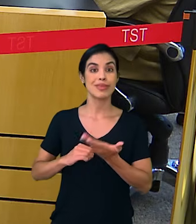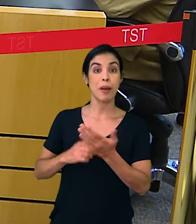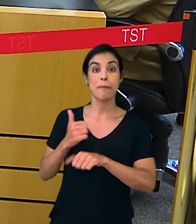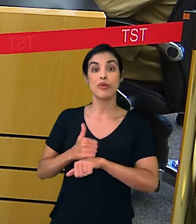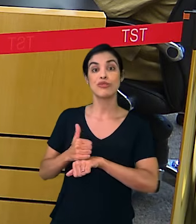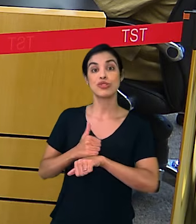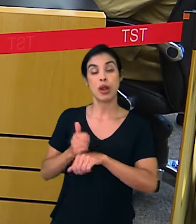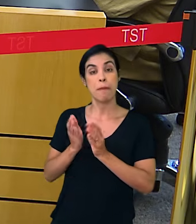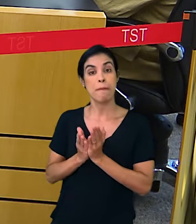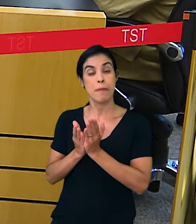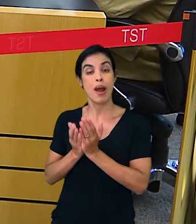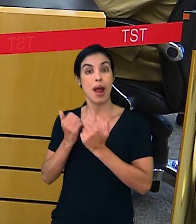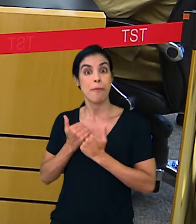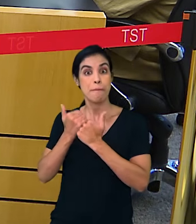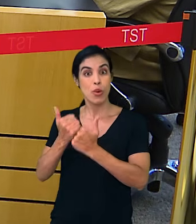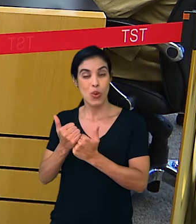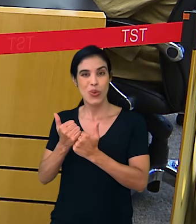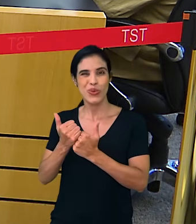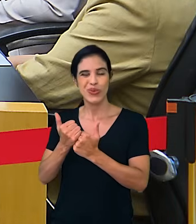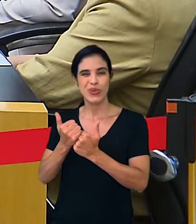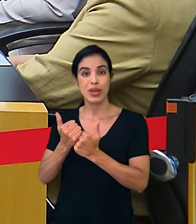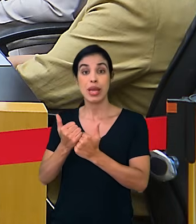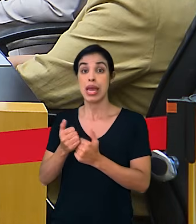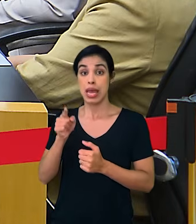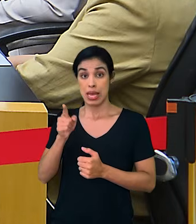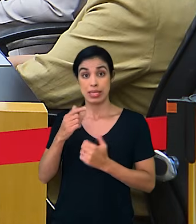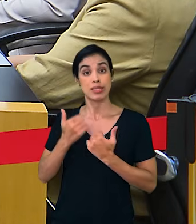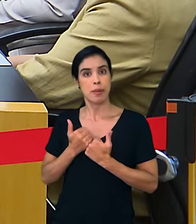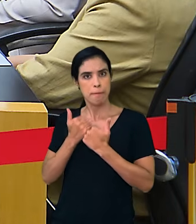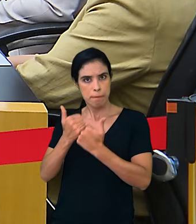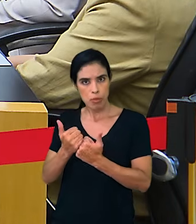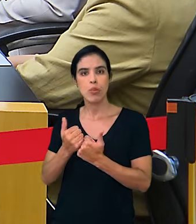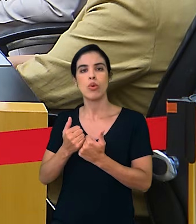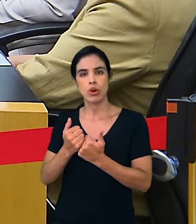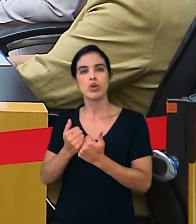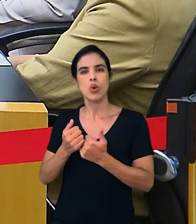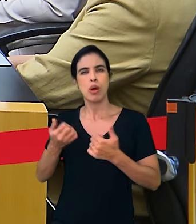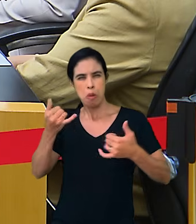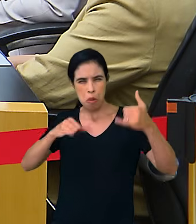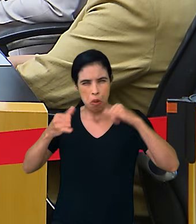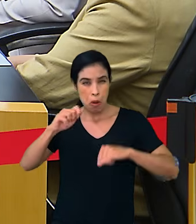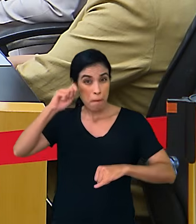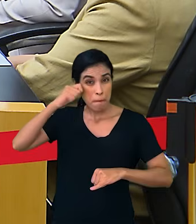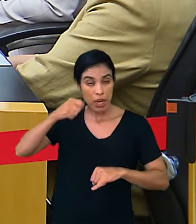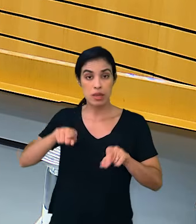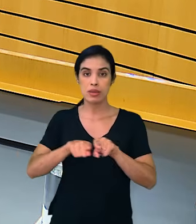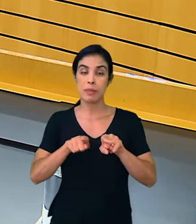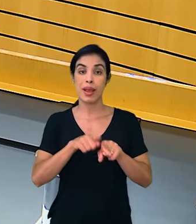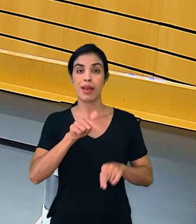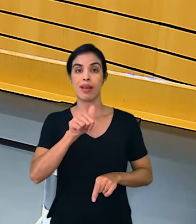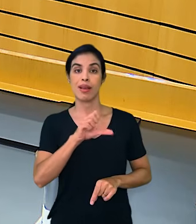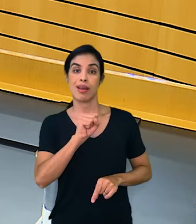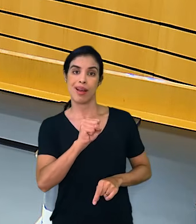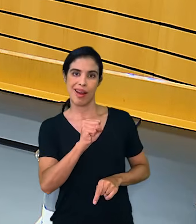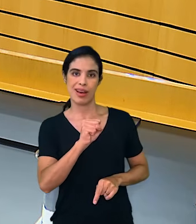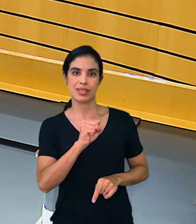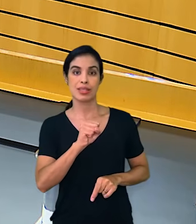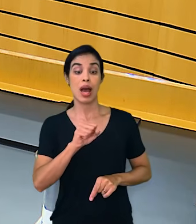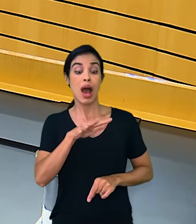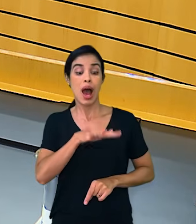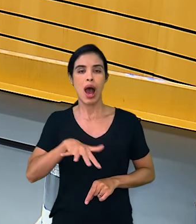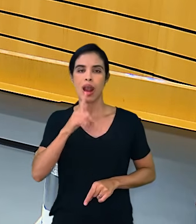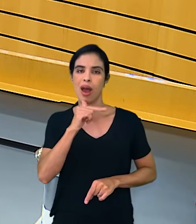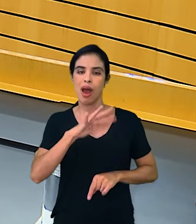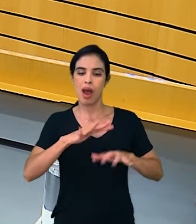profissionais da navegação de apoio marítimo. O setor atua no apoio às operações de petróleo e gás em alto mar. Empresas e